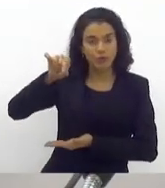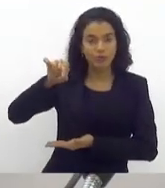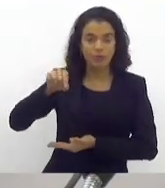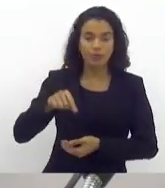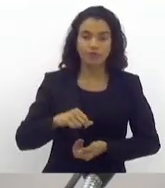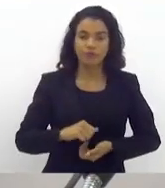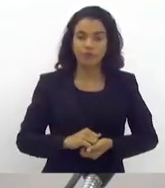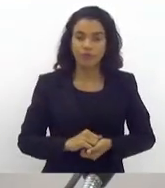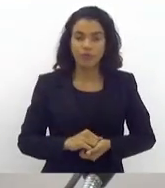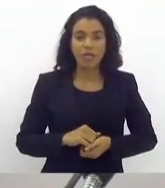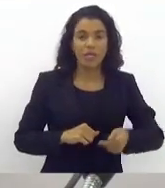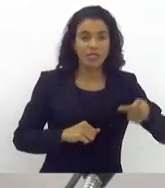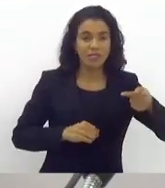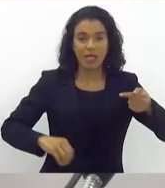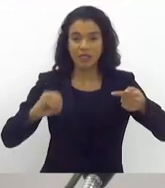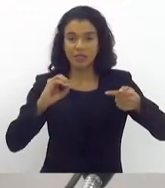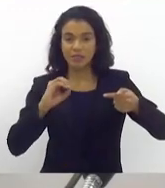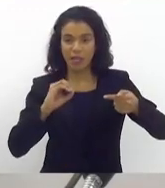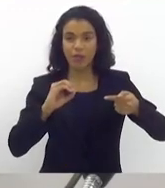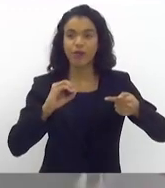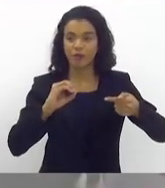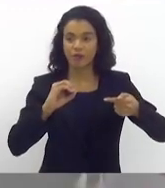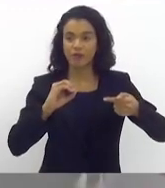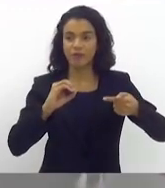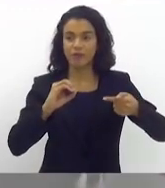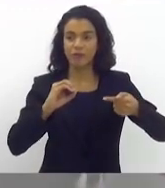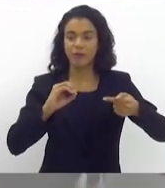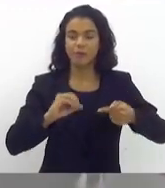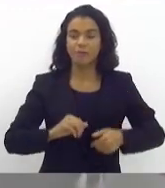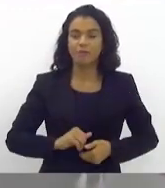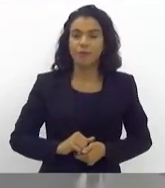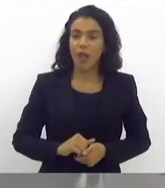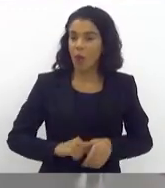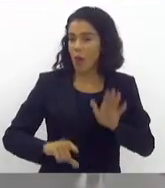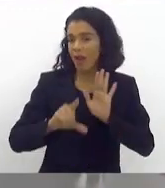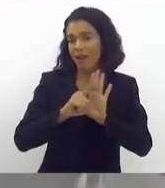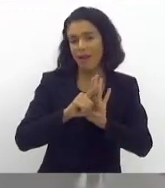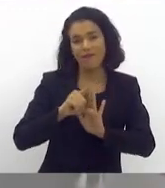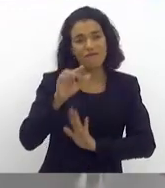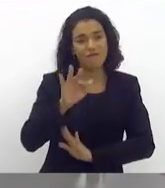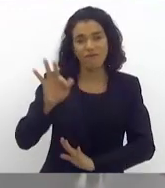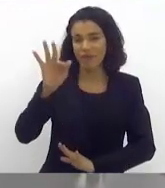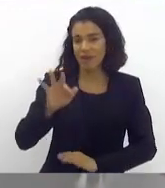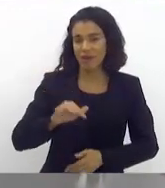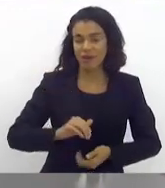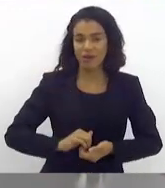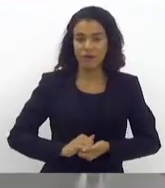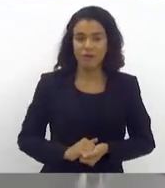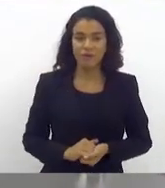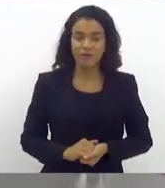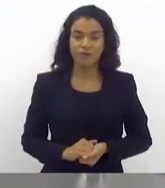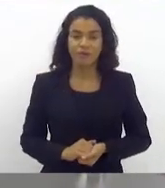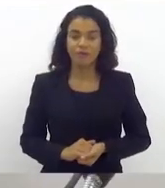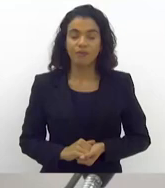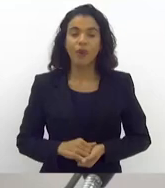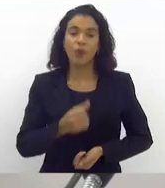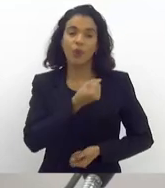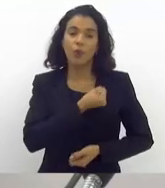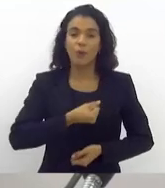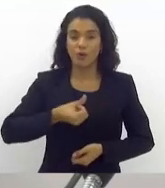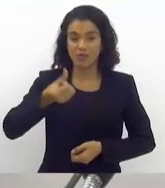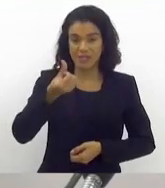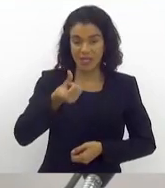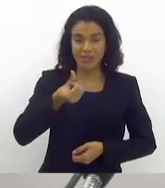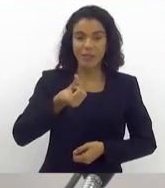não. Então, por 7-0, aí o projeto vai arquivo. Citar a lei federal. Perfeito. Item 6 da pauta é o